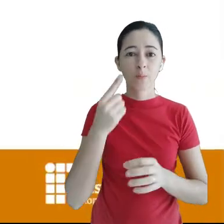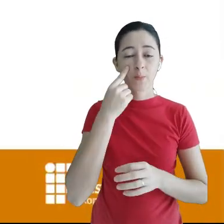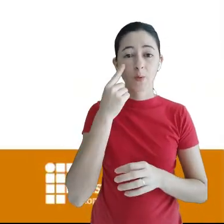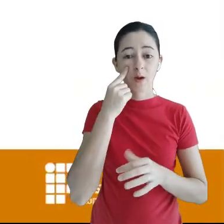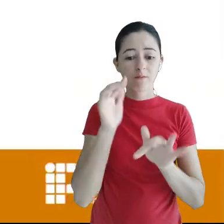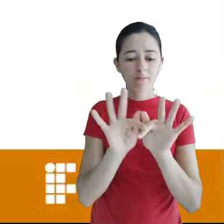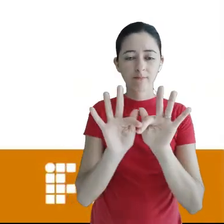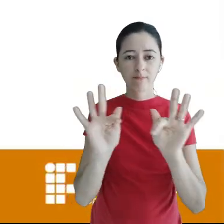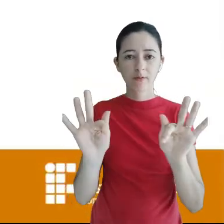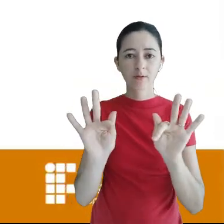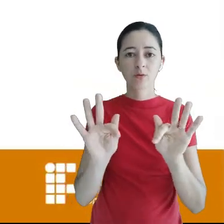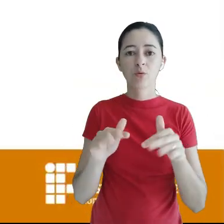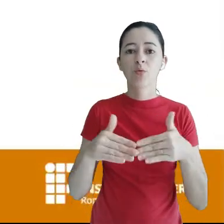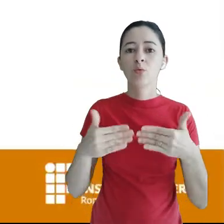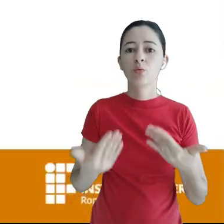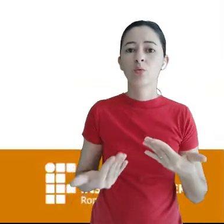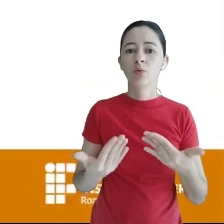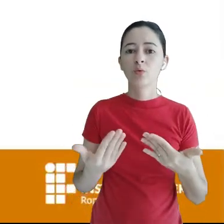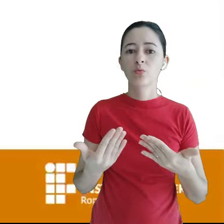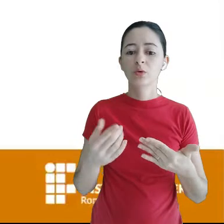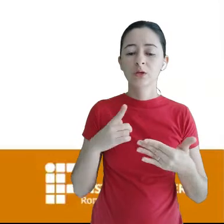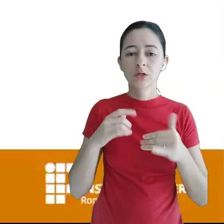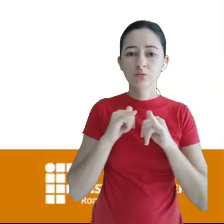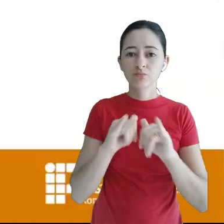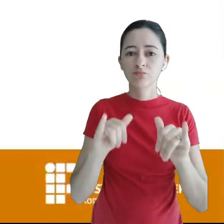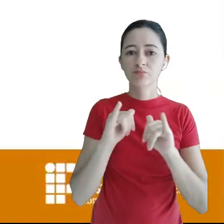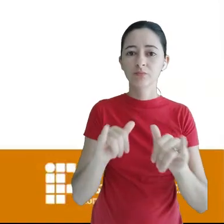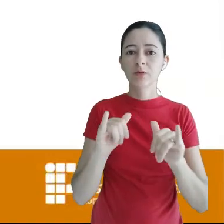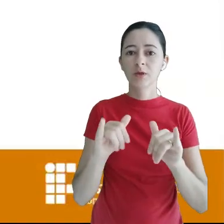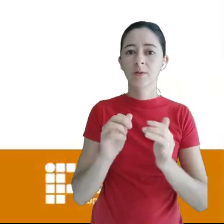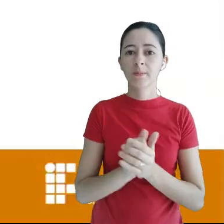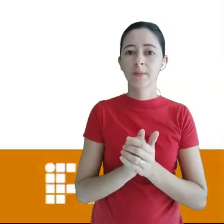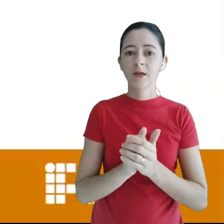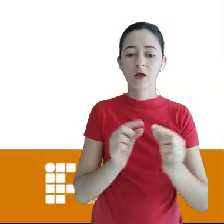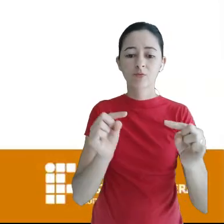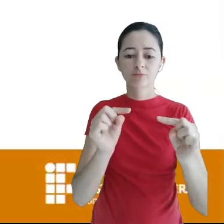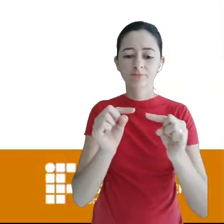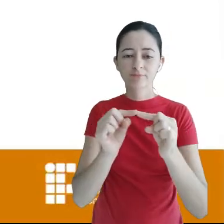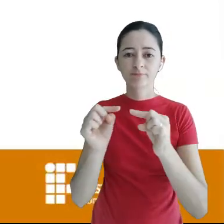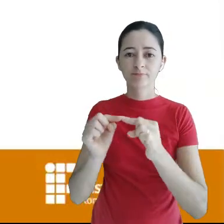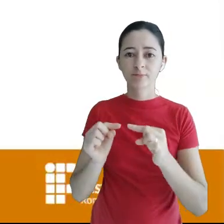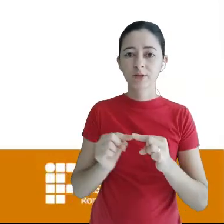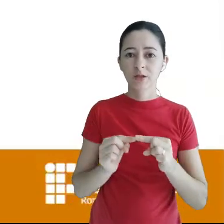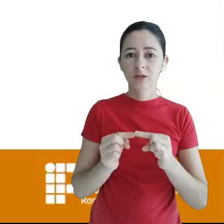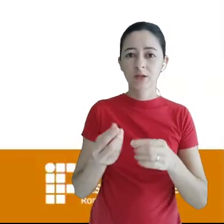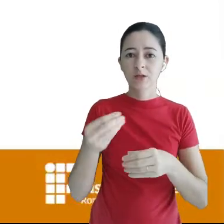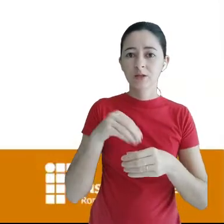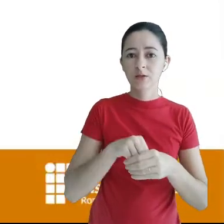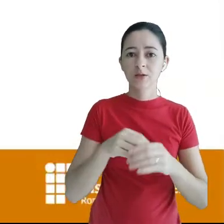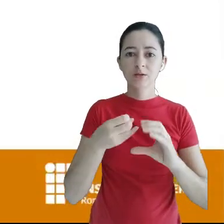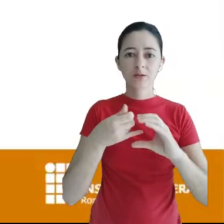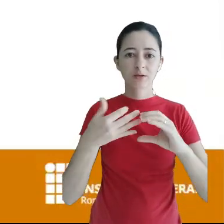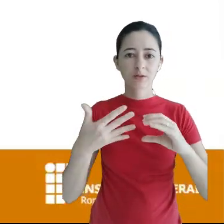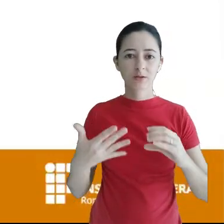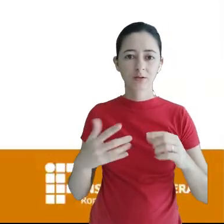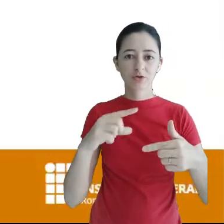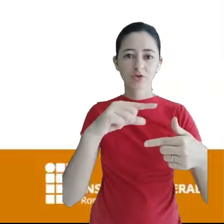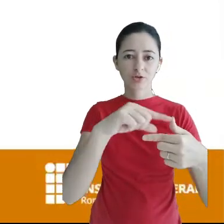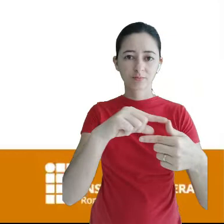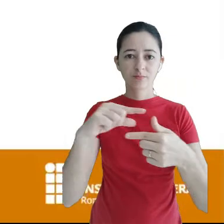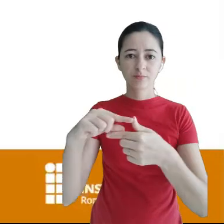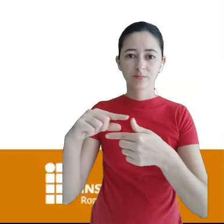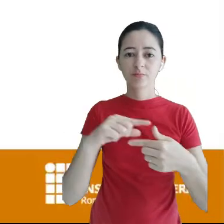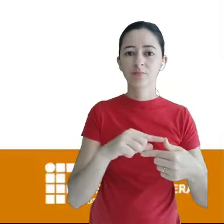pessoal. Presta atenção nessa frase aqui, ó. Qual informação é essencial para completar as características de uma entidade?